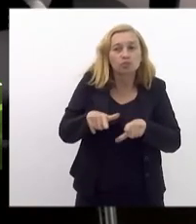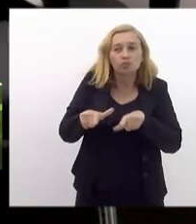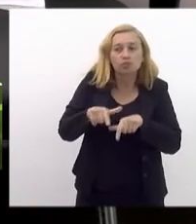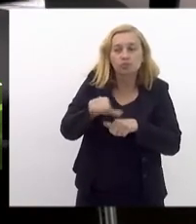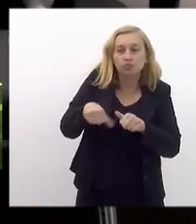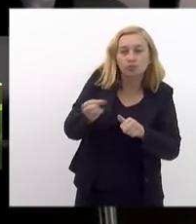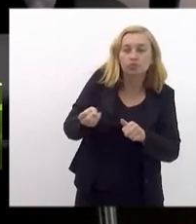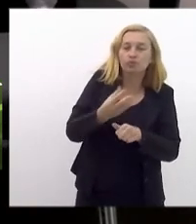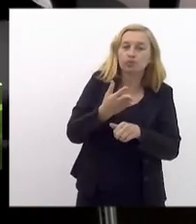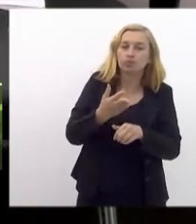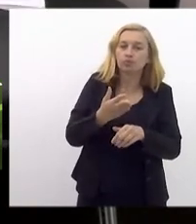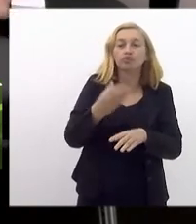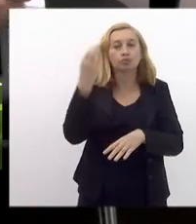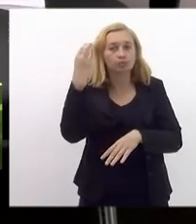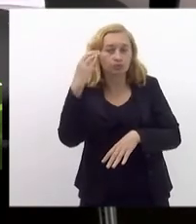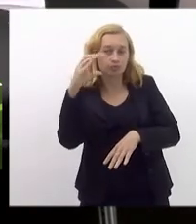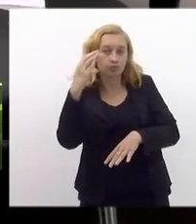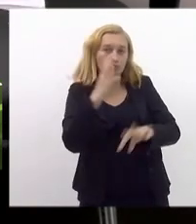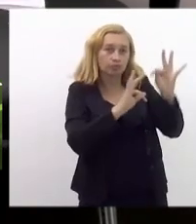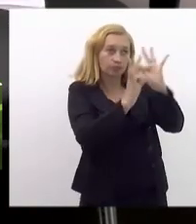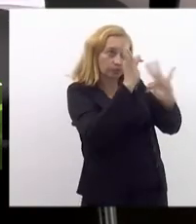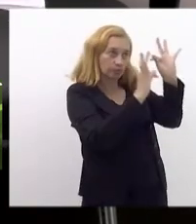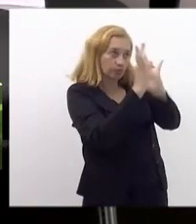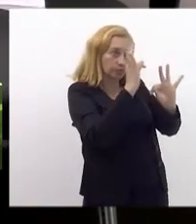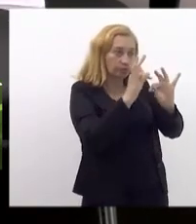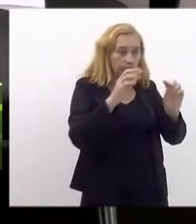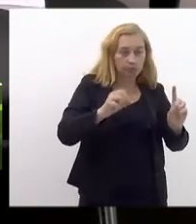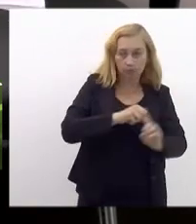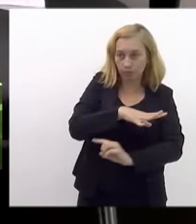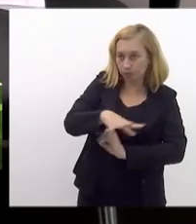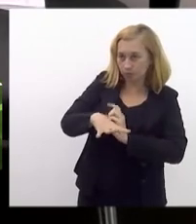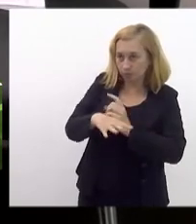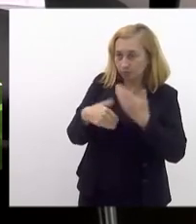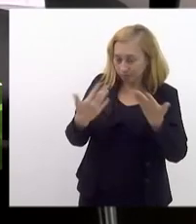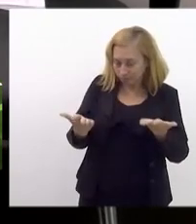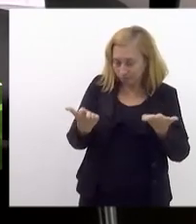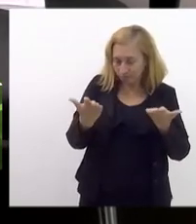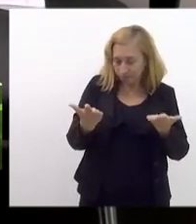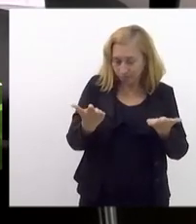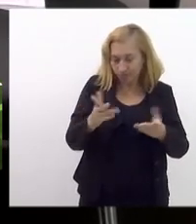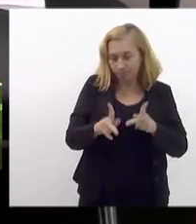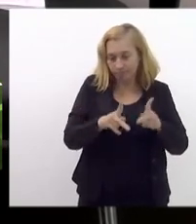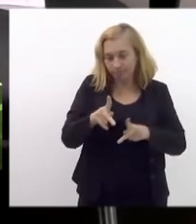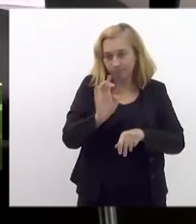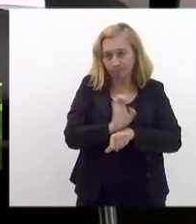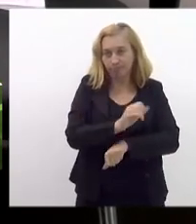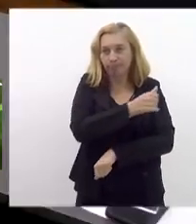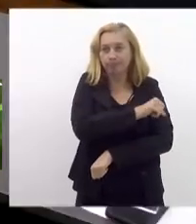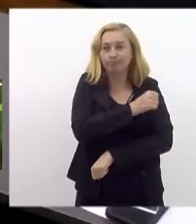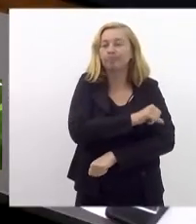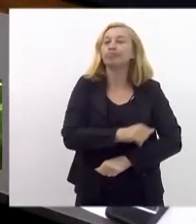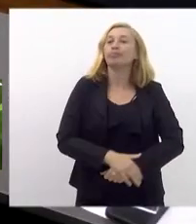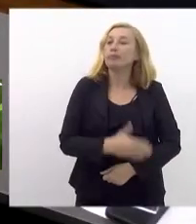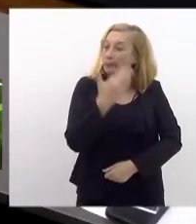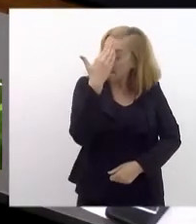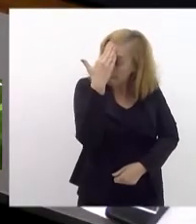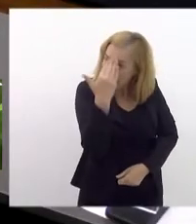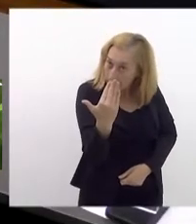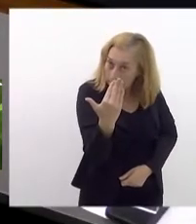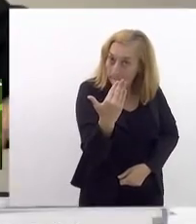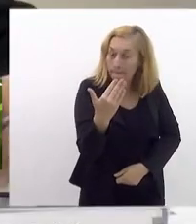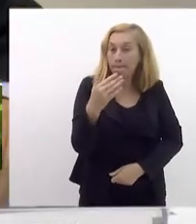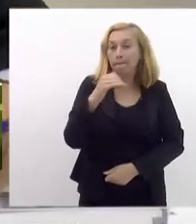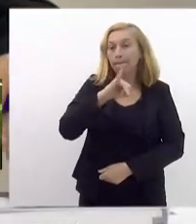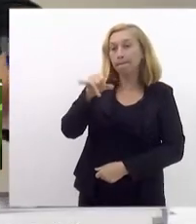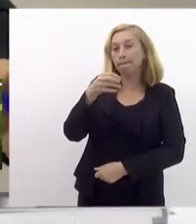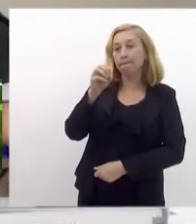inovação, seja ela tecnológica, seja ela social, para a população do Estado do Rio de Janeiro. Obrigado,